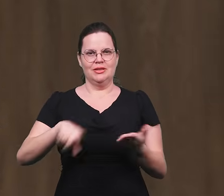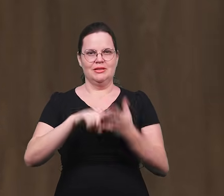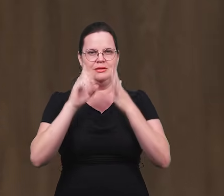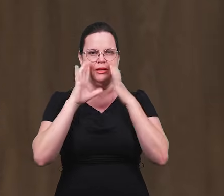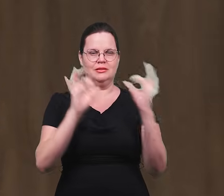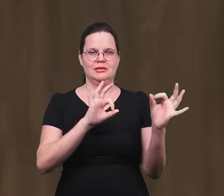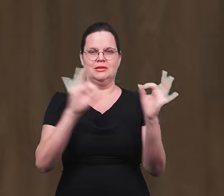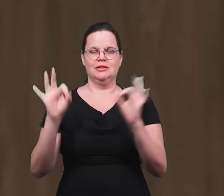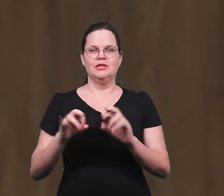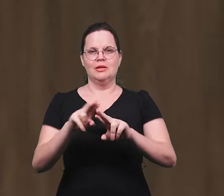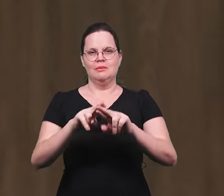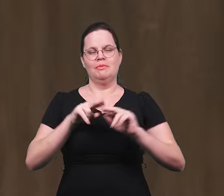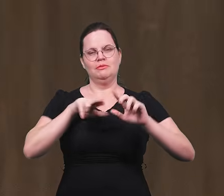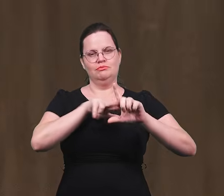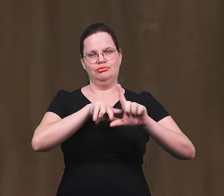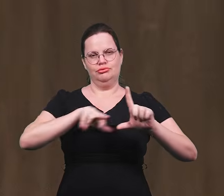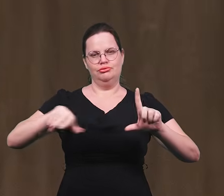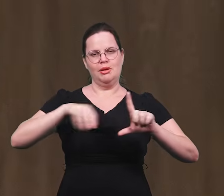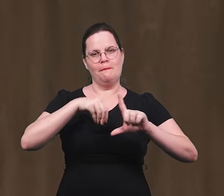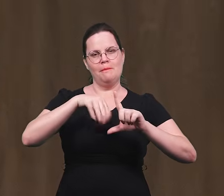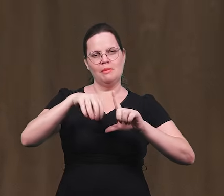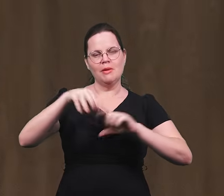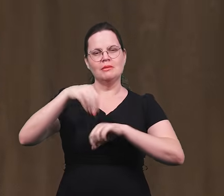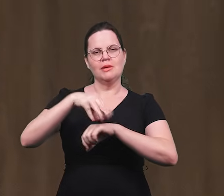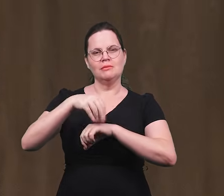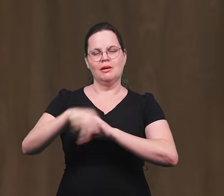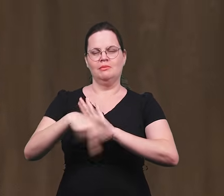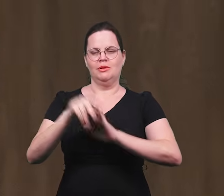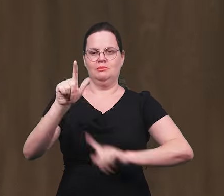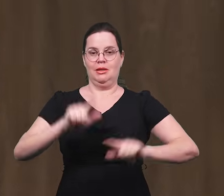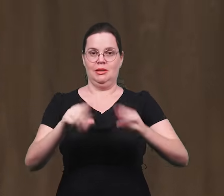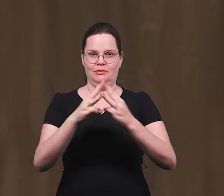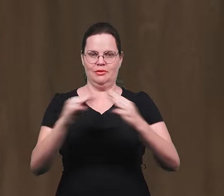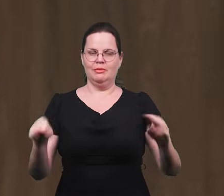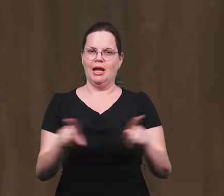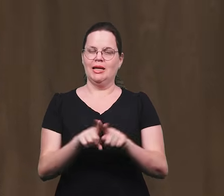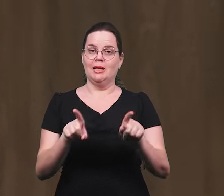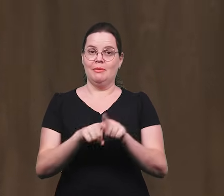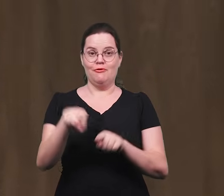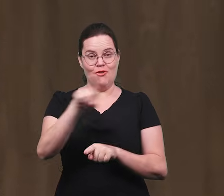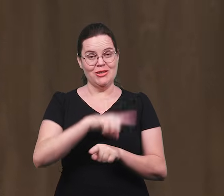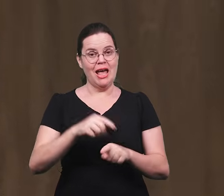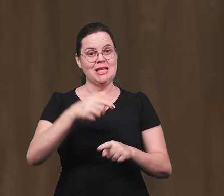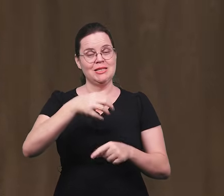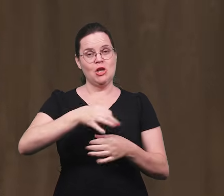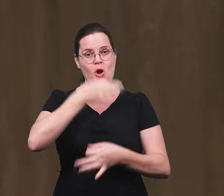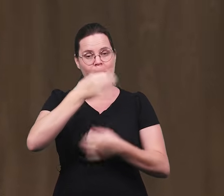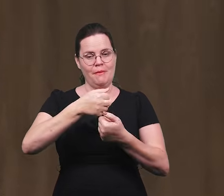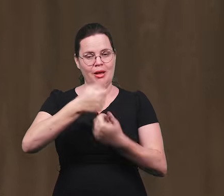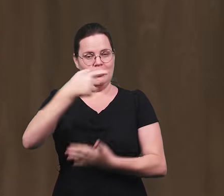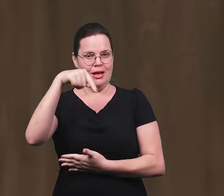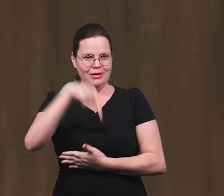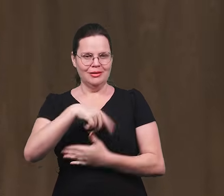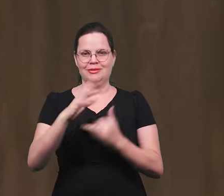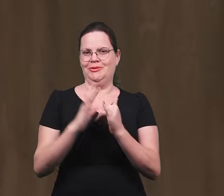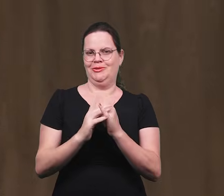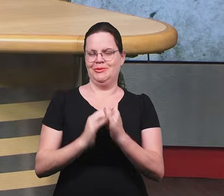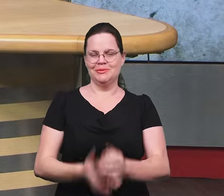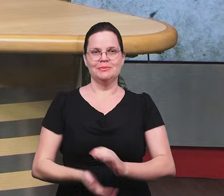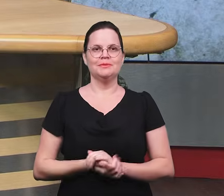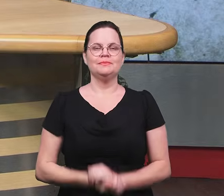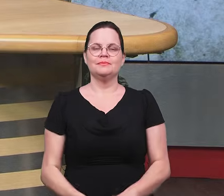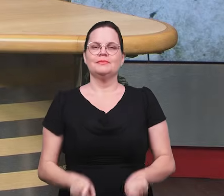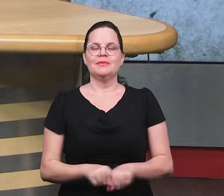pelas multiplataformas da TV Manaim e participam conosco pelo chat do YouTube. E também quero saudar aqui as